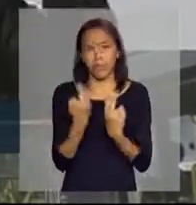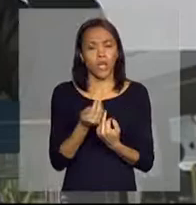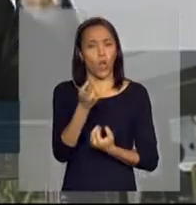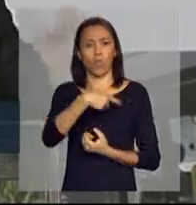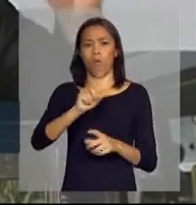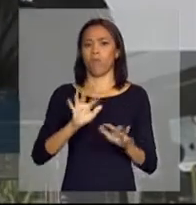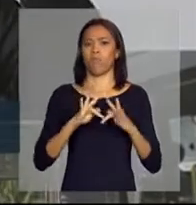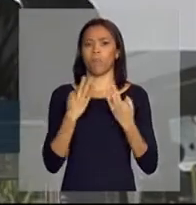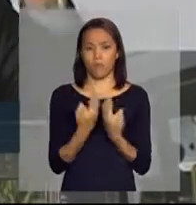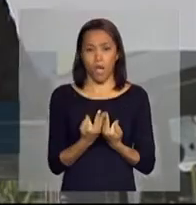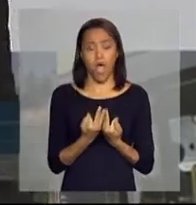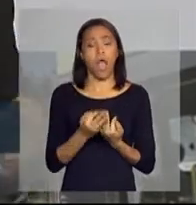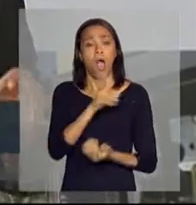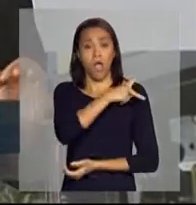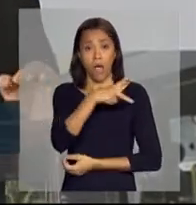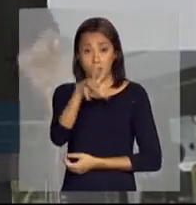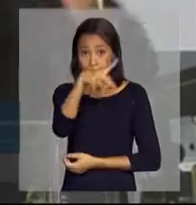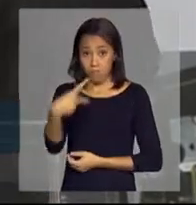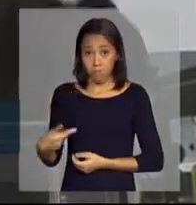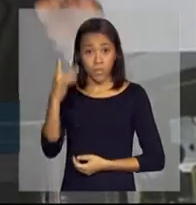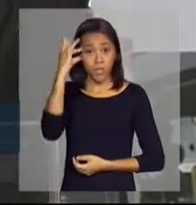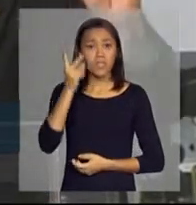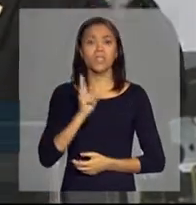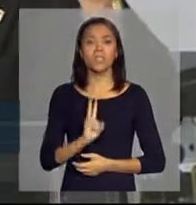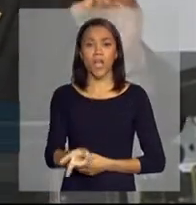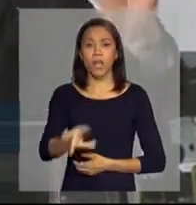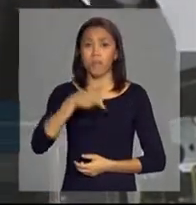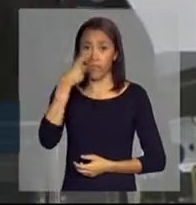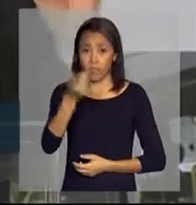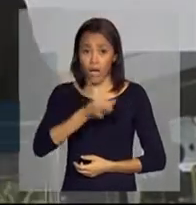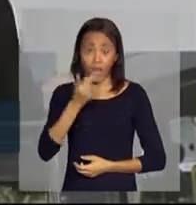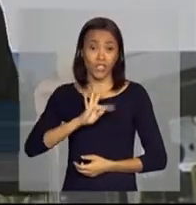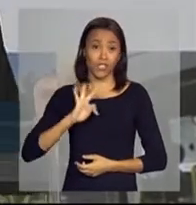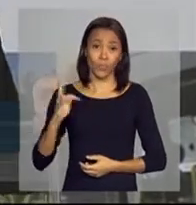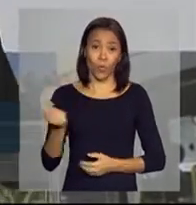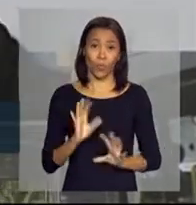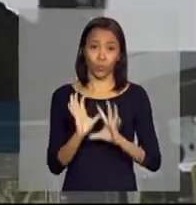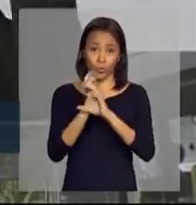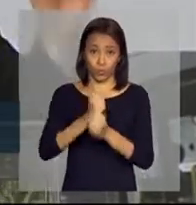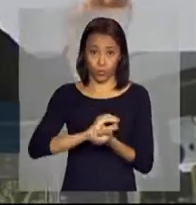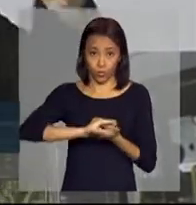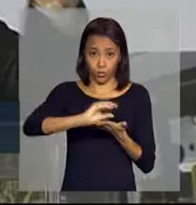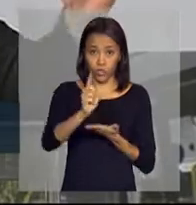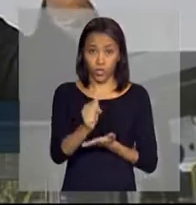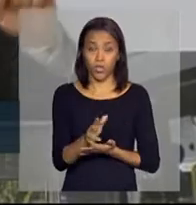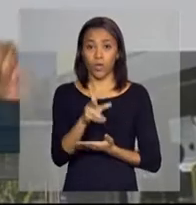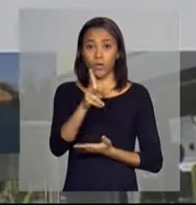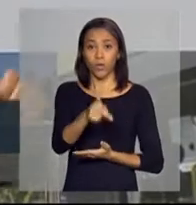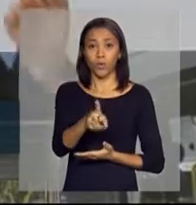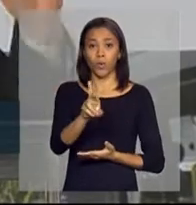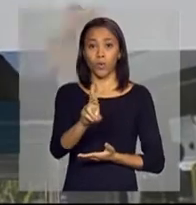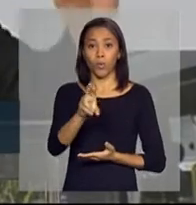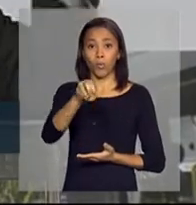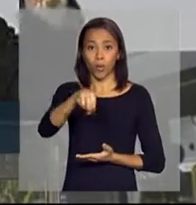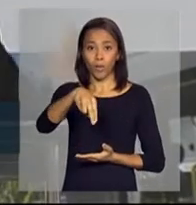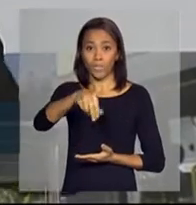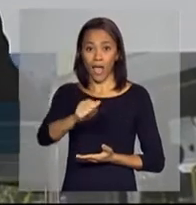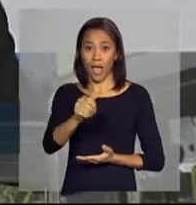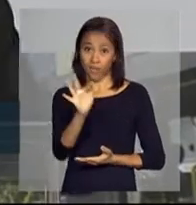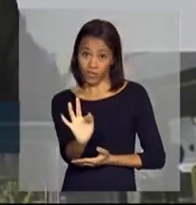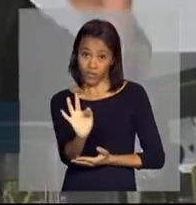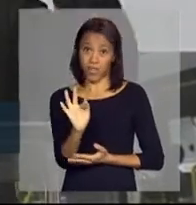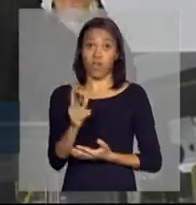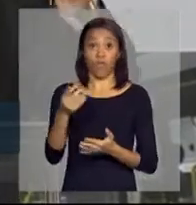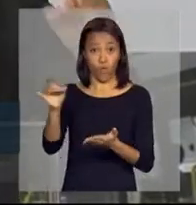A presidenta sempre diz que se todos os recursos do PRONAF ou do Plano Agrícola e Pecuário forem